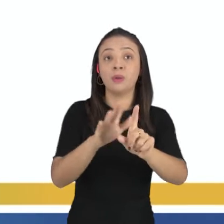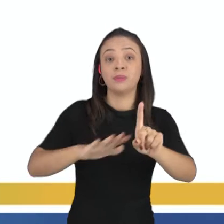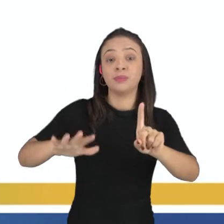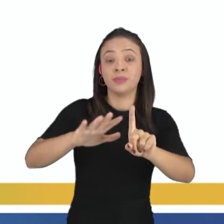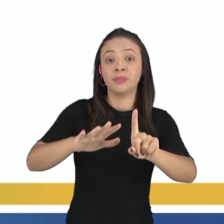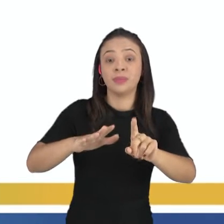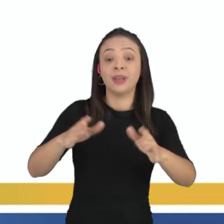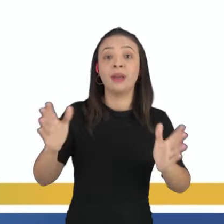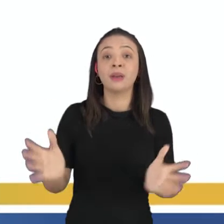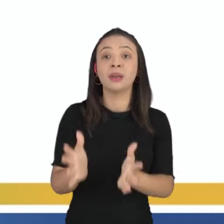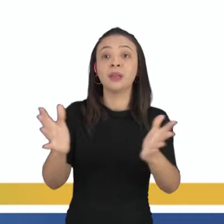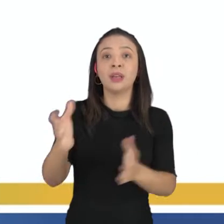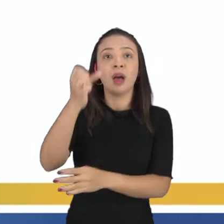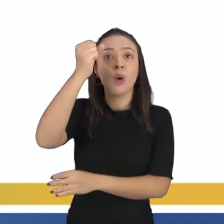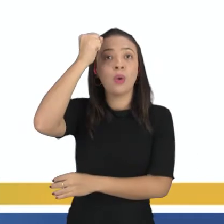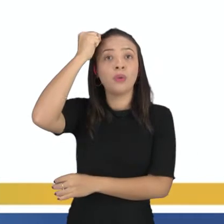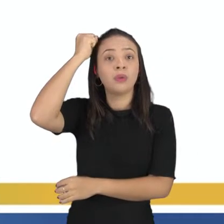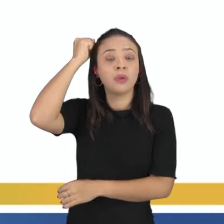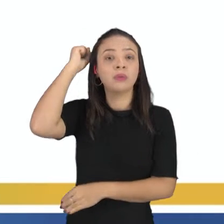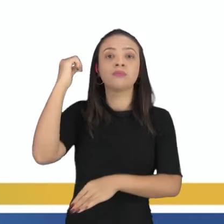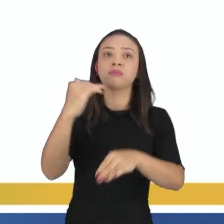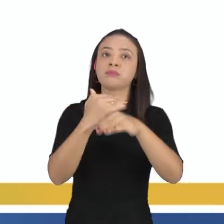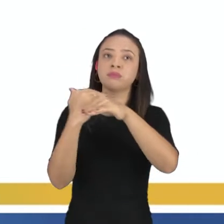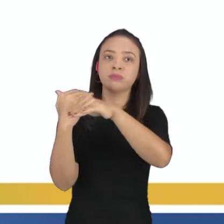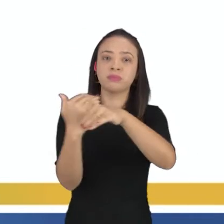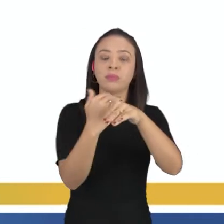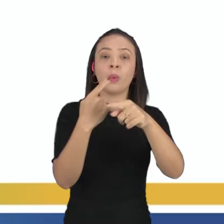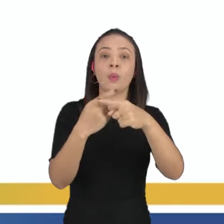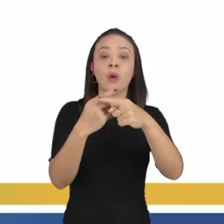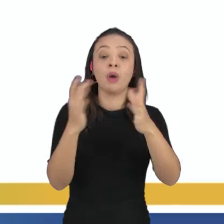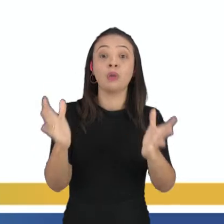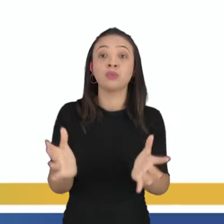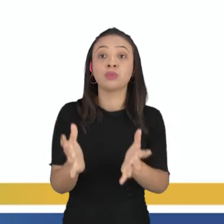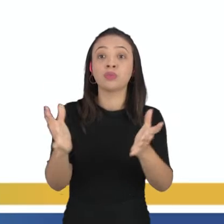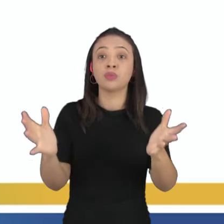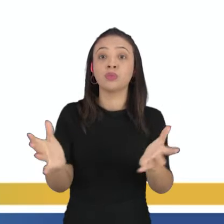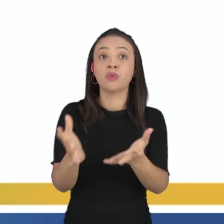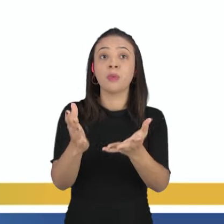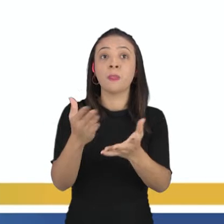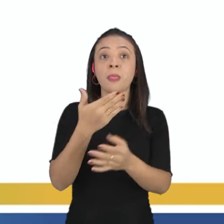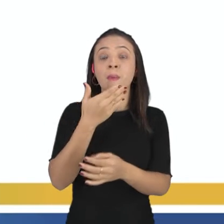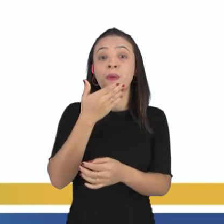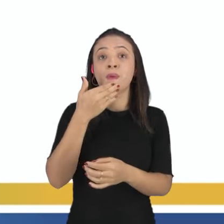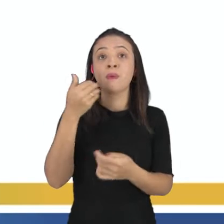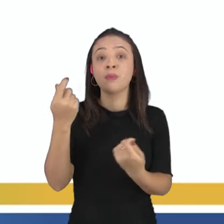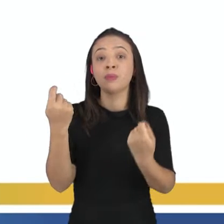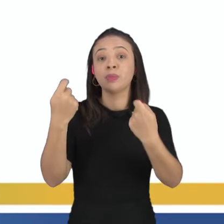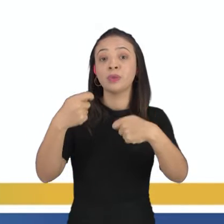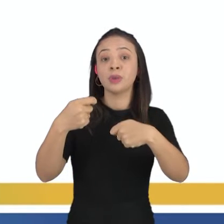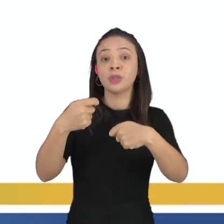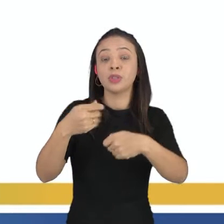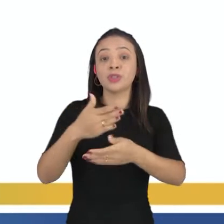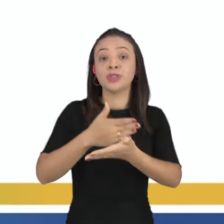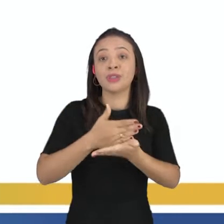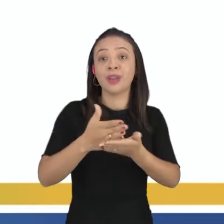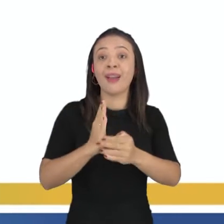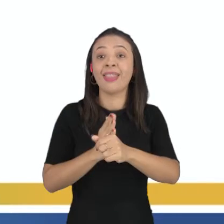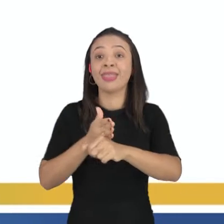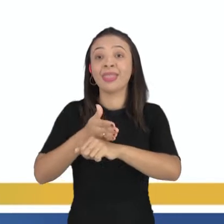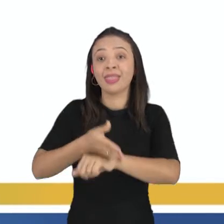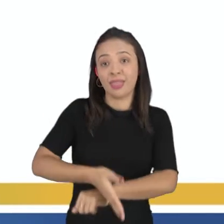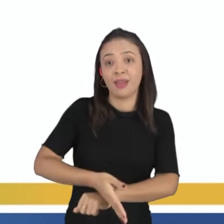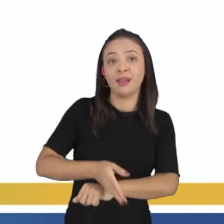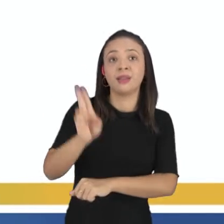vestibular mais igualitário, oferecendo condições mais justas de ingresso à universidade para as